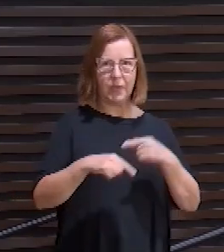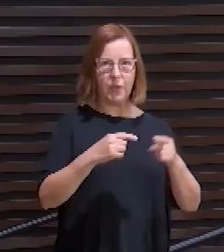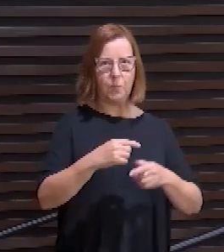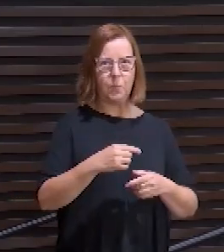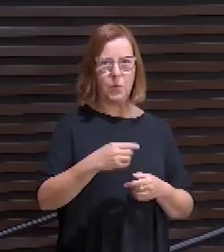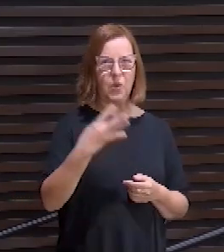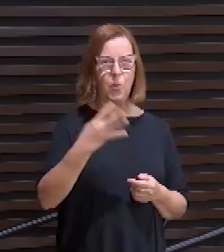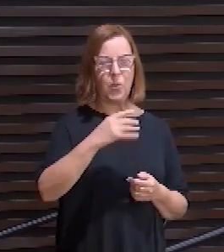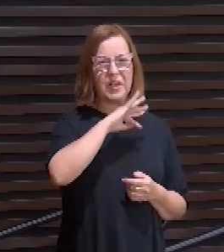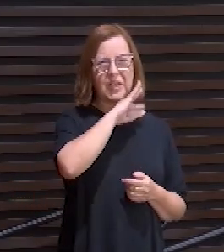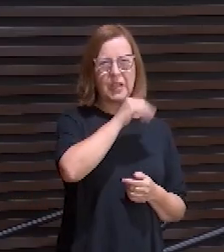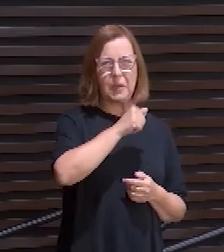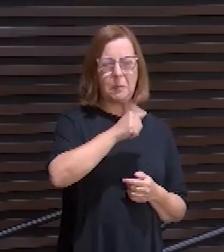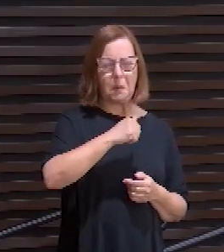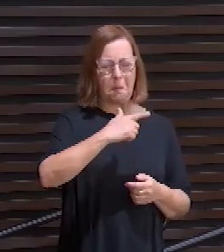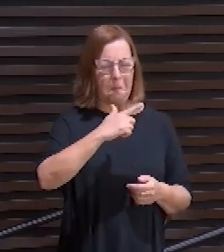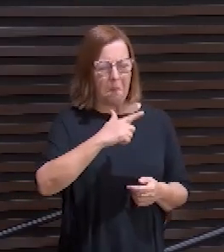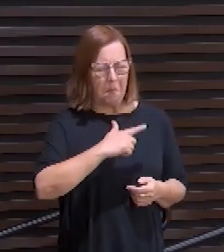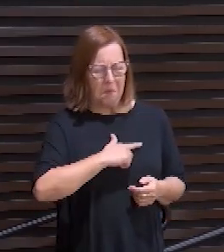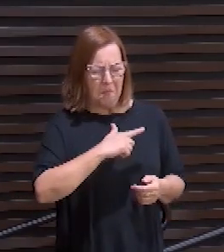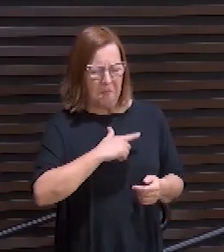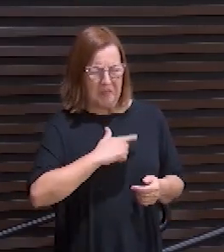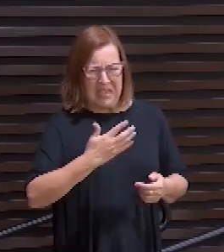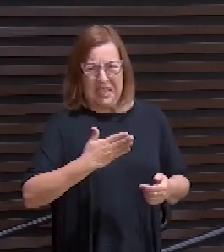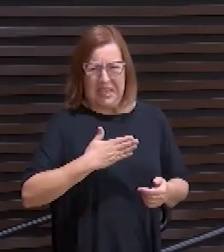não tinha um símile.